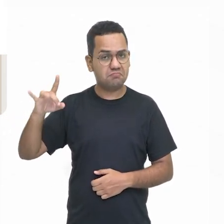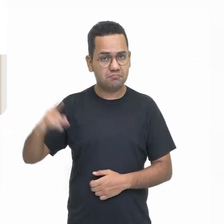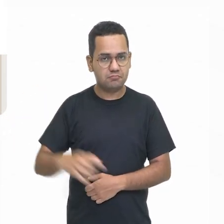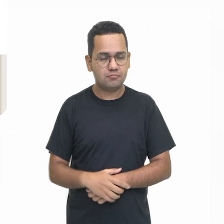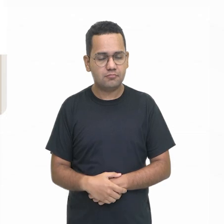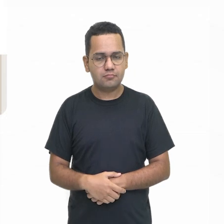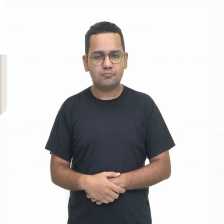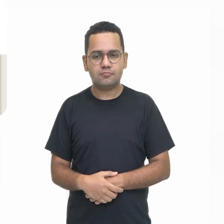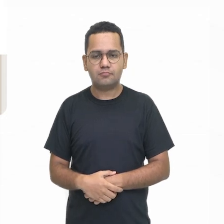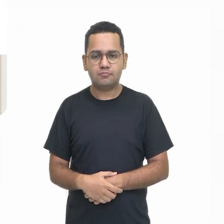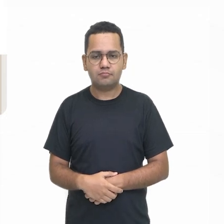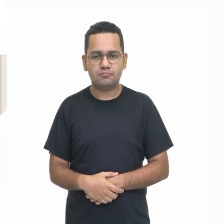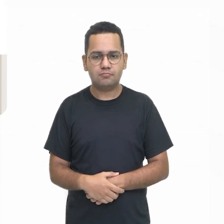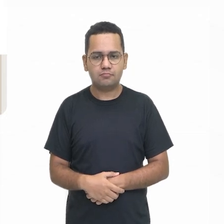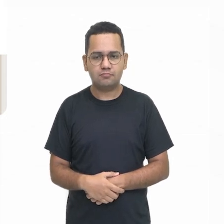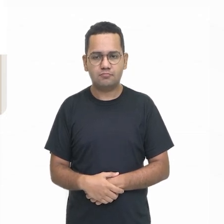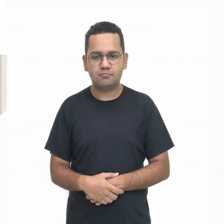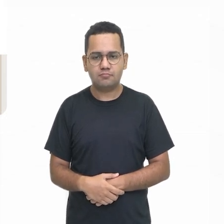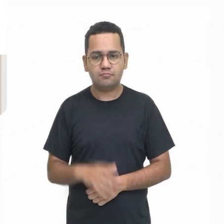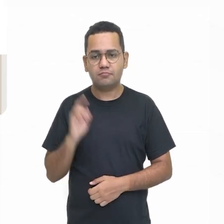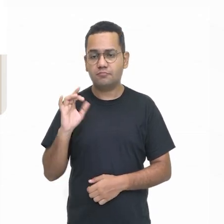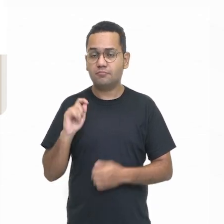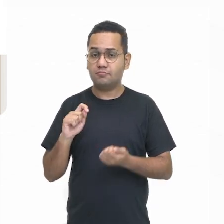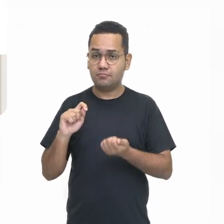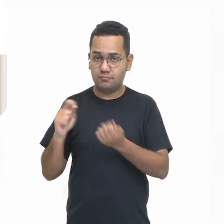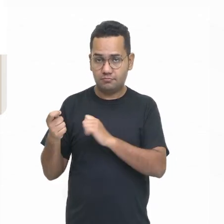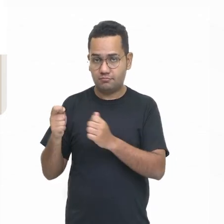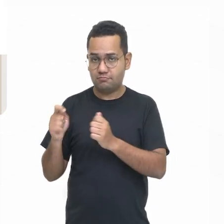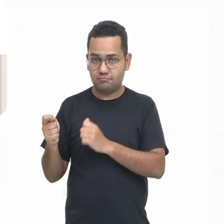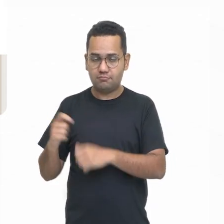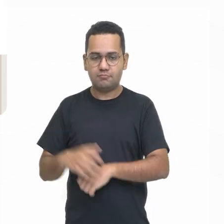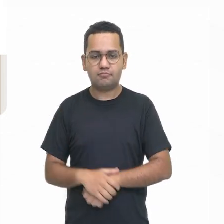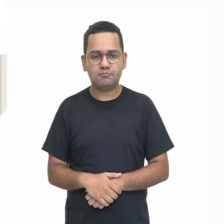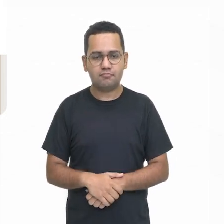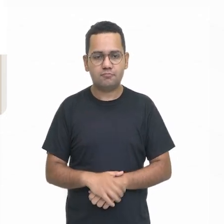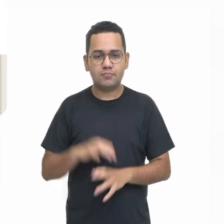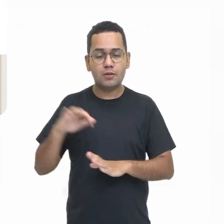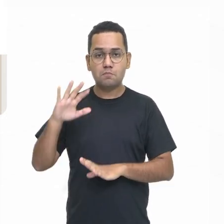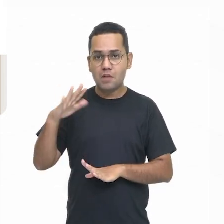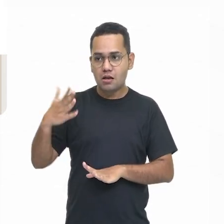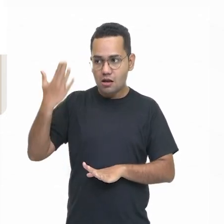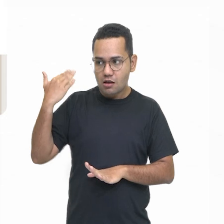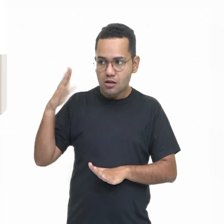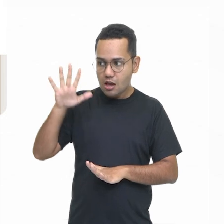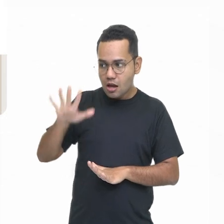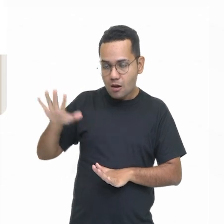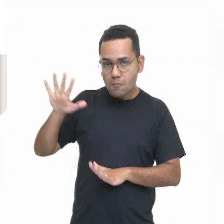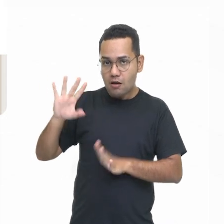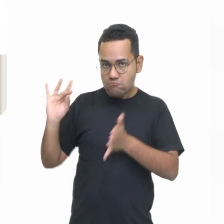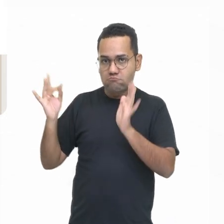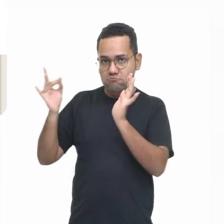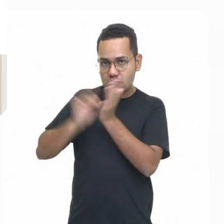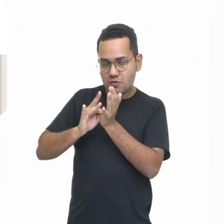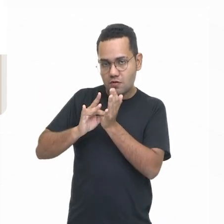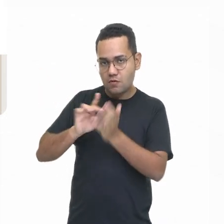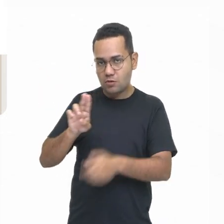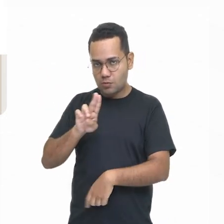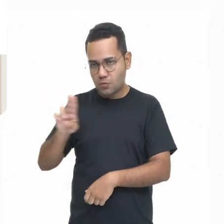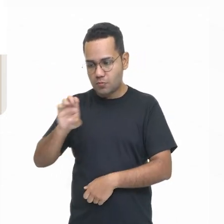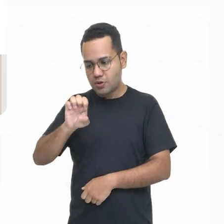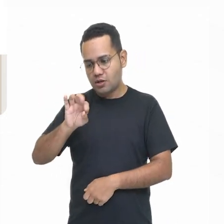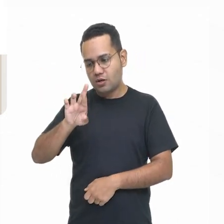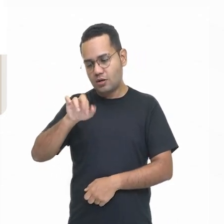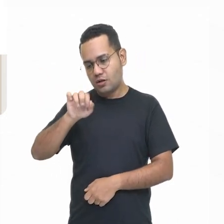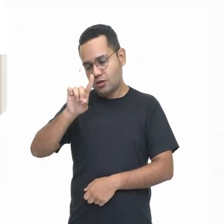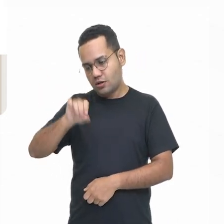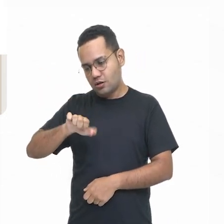integrantes nessa imagem, que já é uma adaptação, né? Enquanto que a original, que tem o nome de Estrada